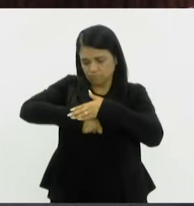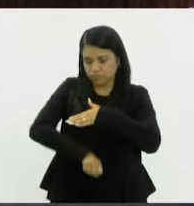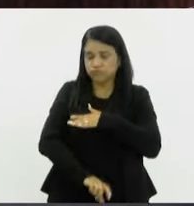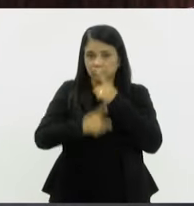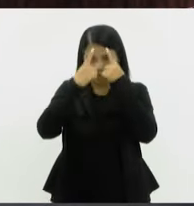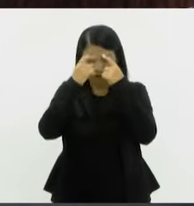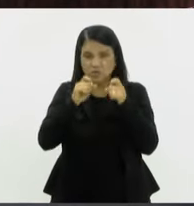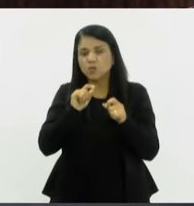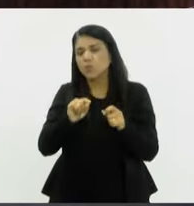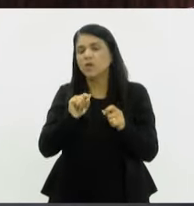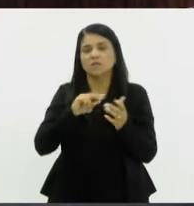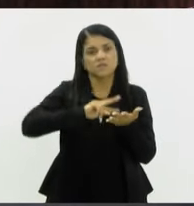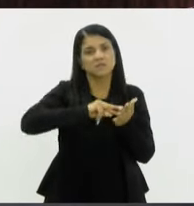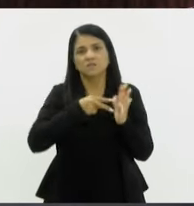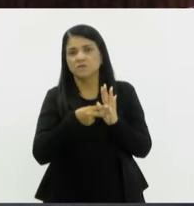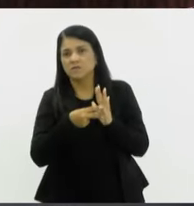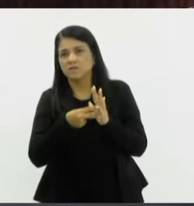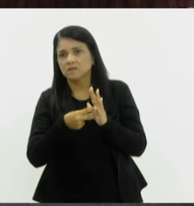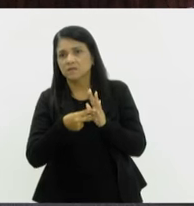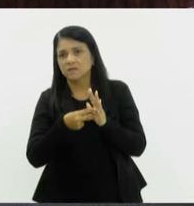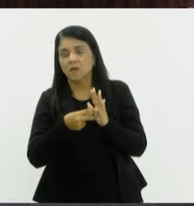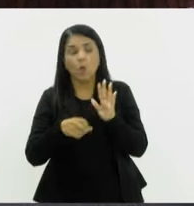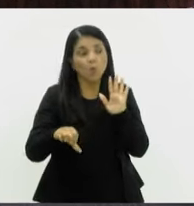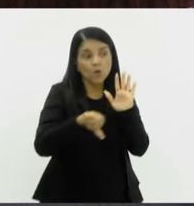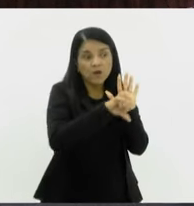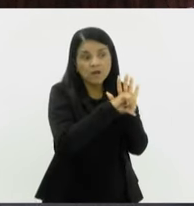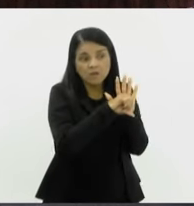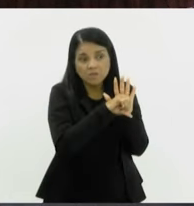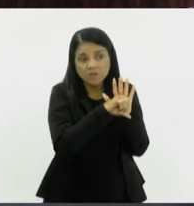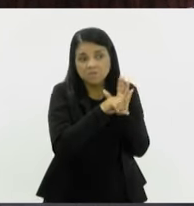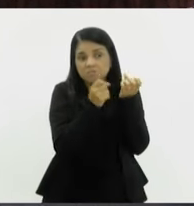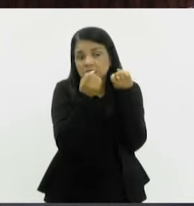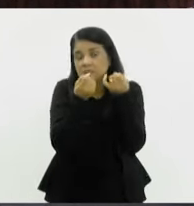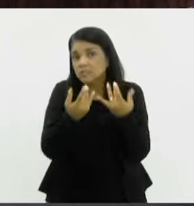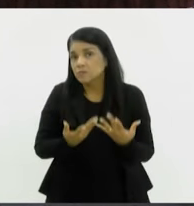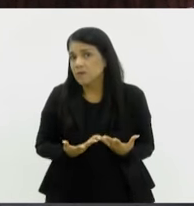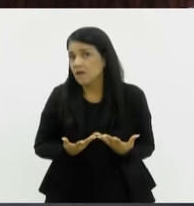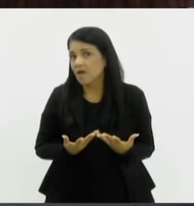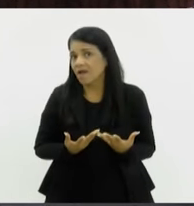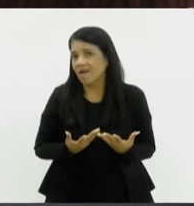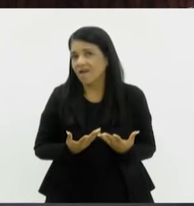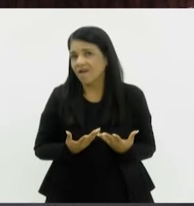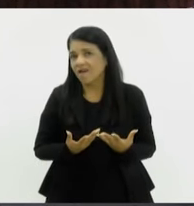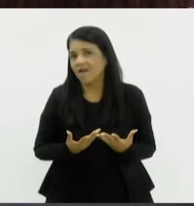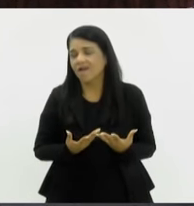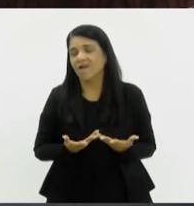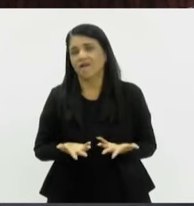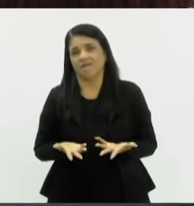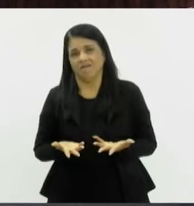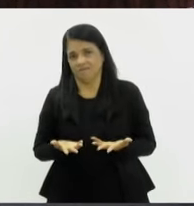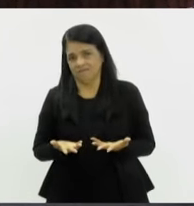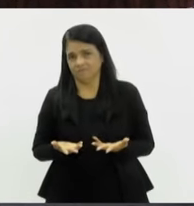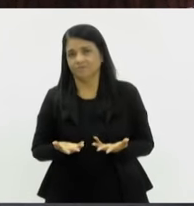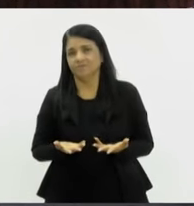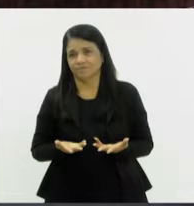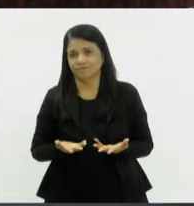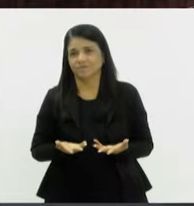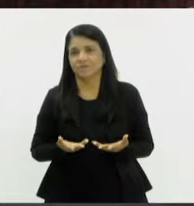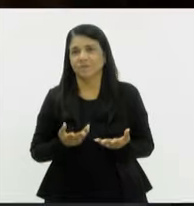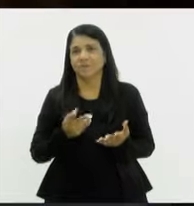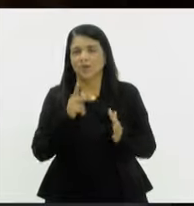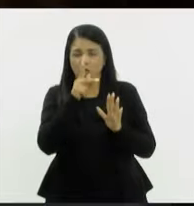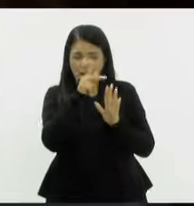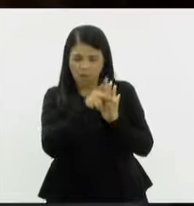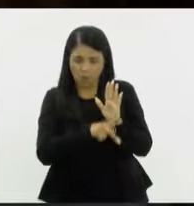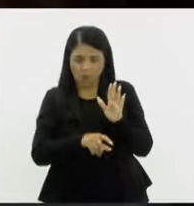obstétrica vocês tipificam o crime Sem explicar o que é então isso é mais ou menos uma esse projeto ainda